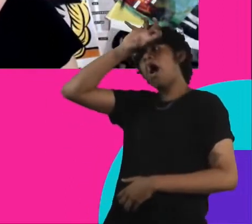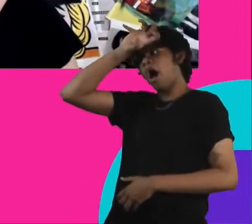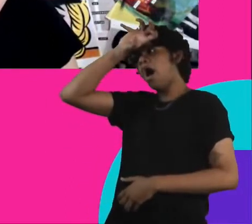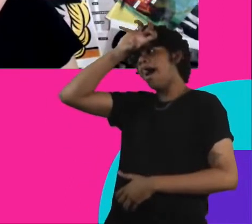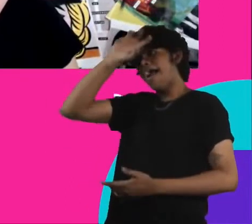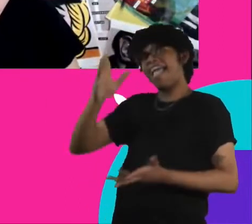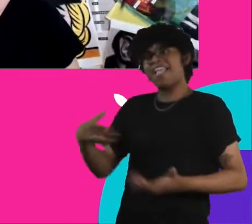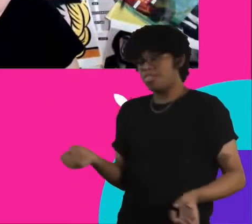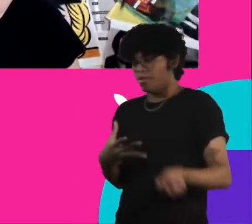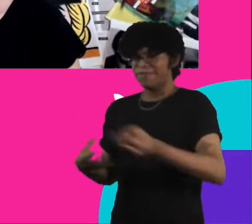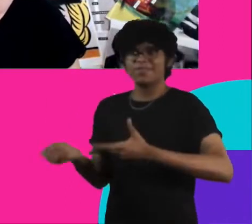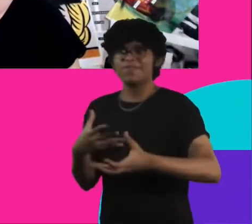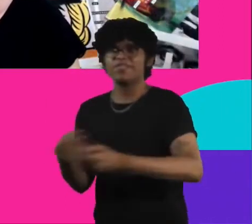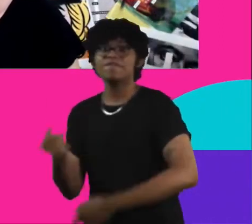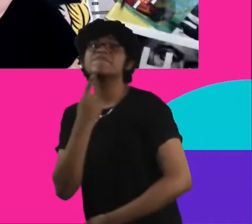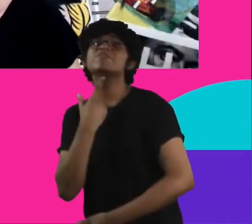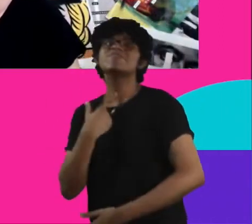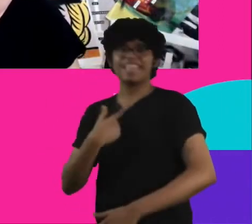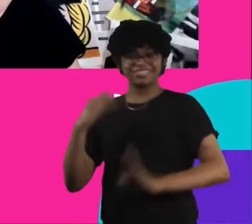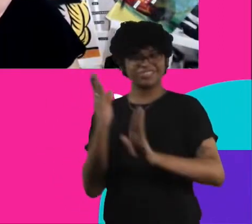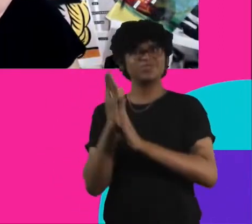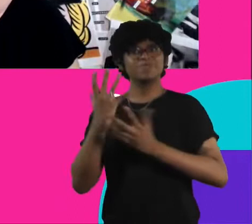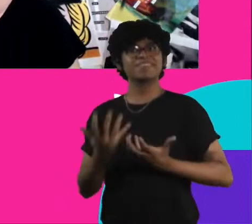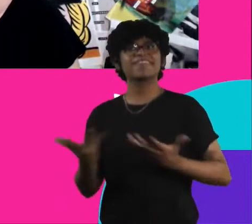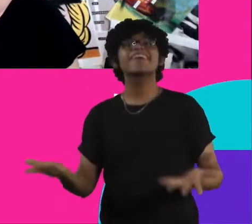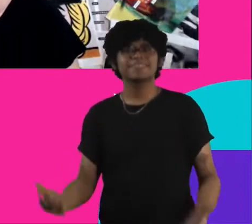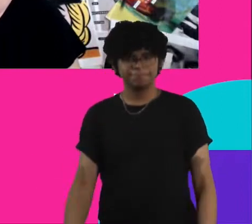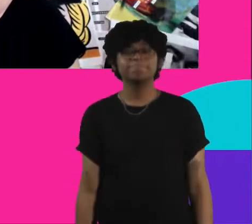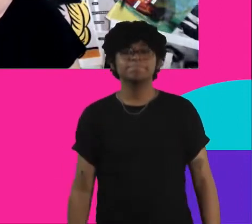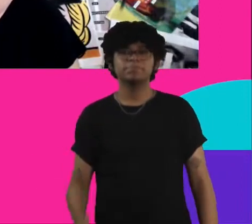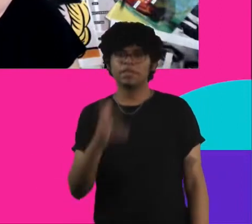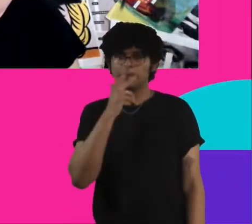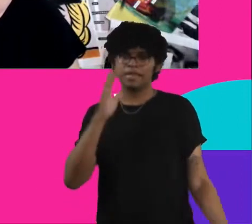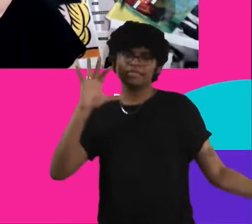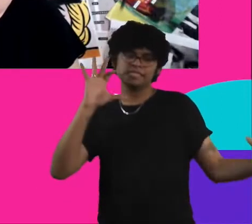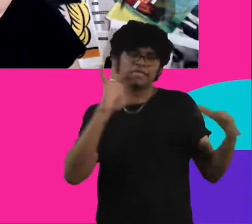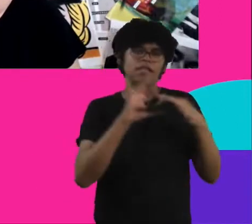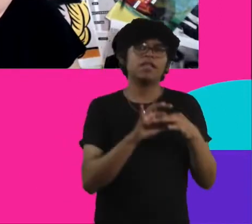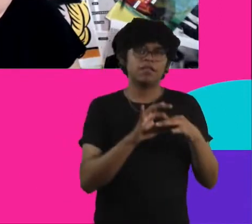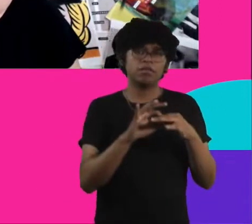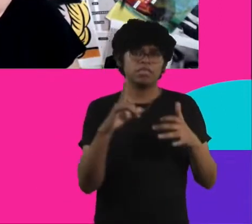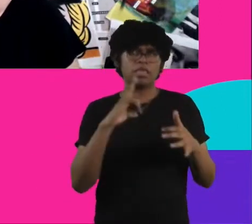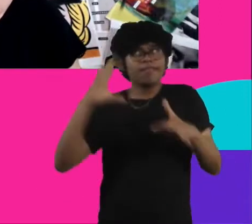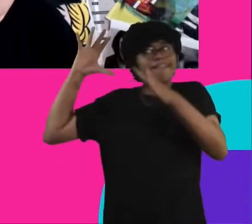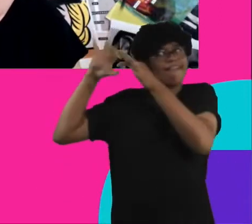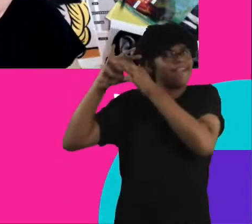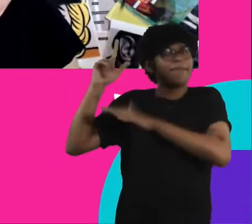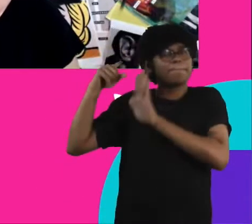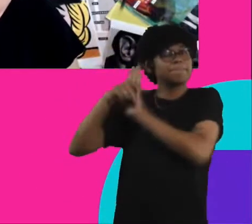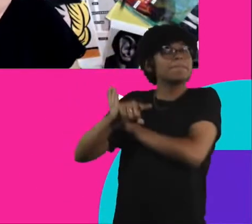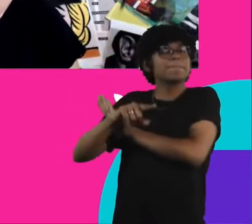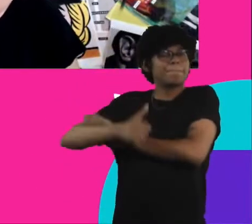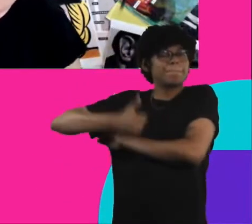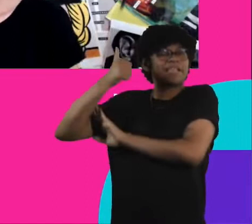inovação, de vontade de descobrir as Perfeito. coisas. E aí eu acho que isso se associa muito, tem a ver com a sua primeira pergunta. Que